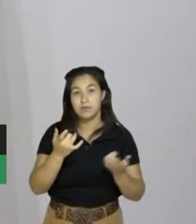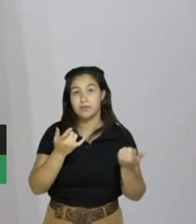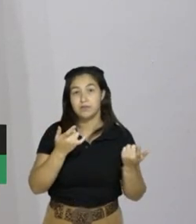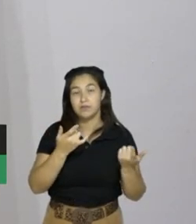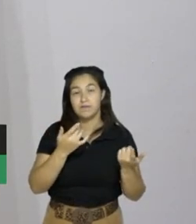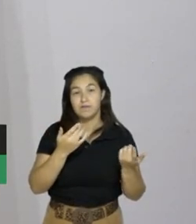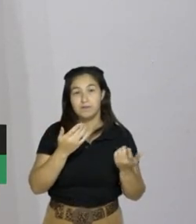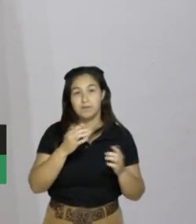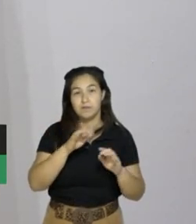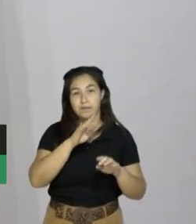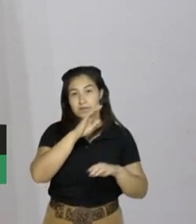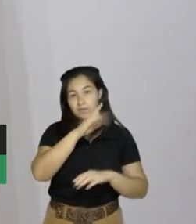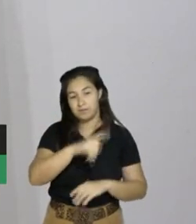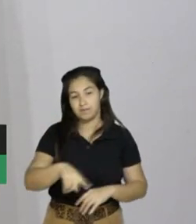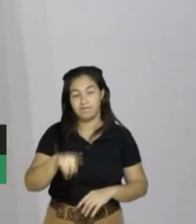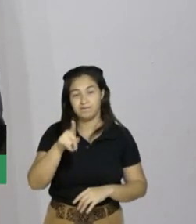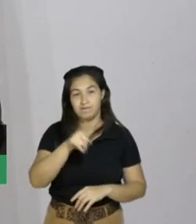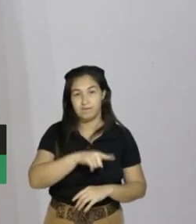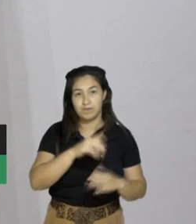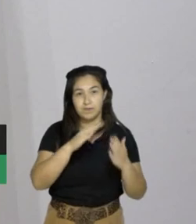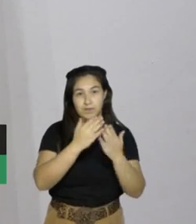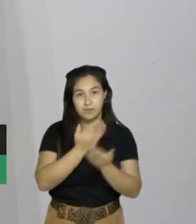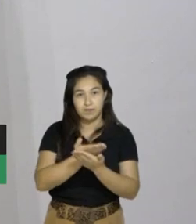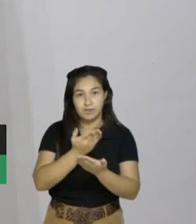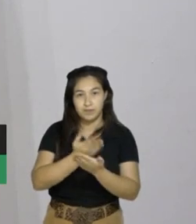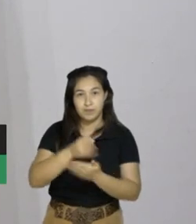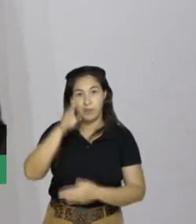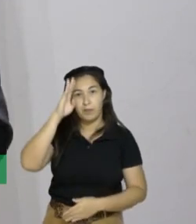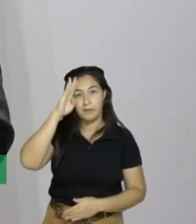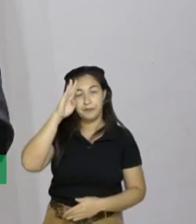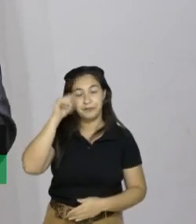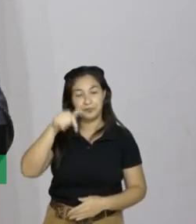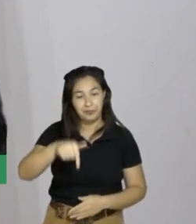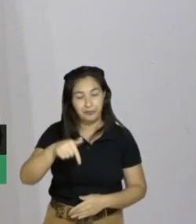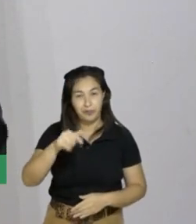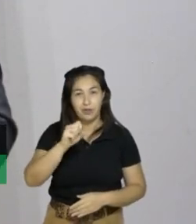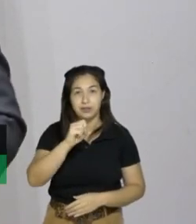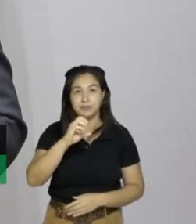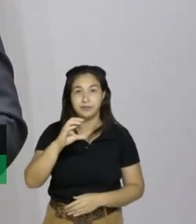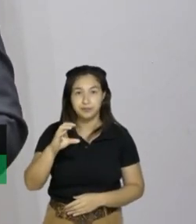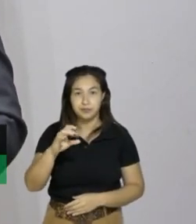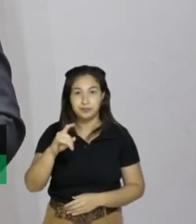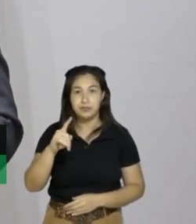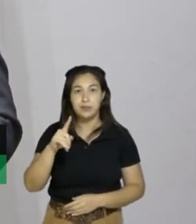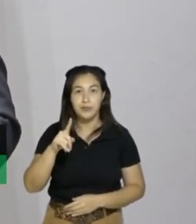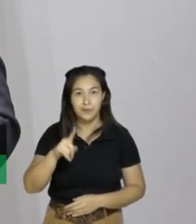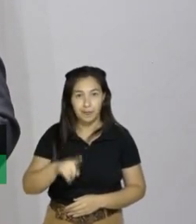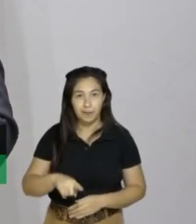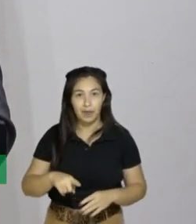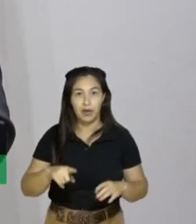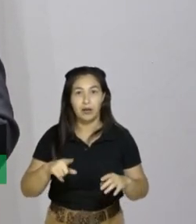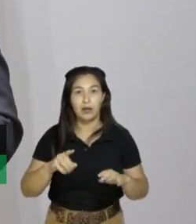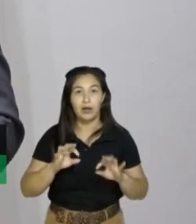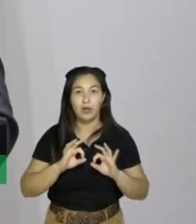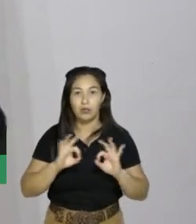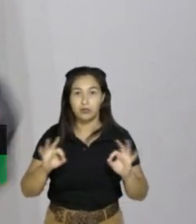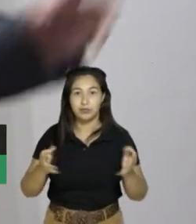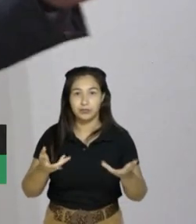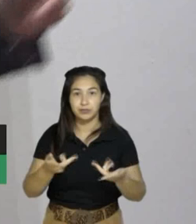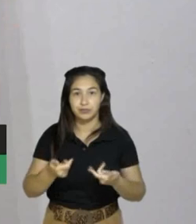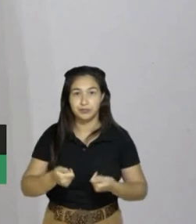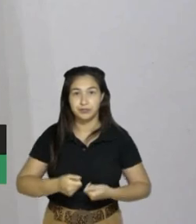escolas civis militares programa que tem dado resultado que aqui em Santa Catarina é inconteste a qualidade